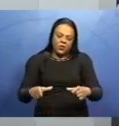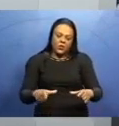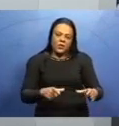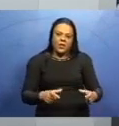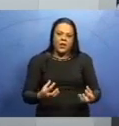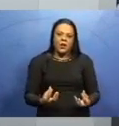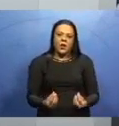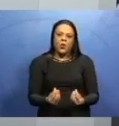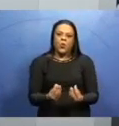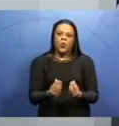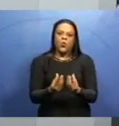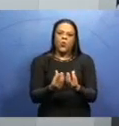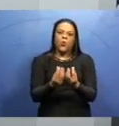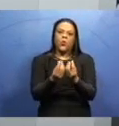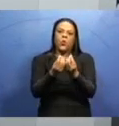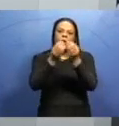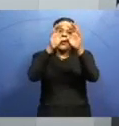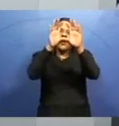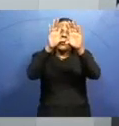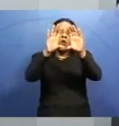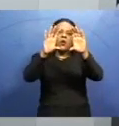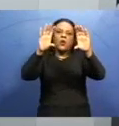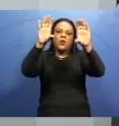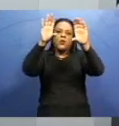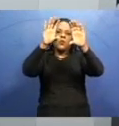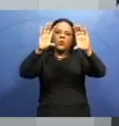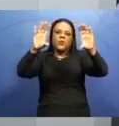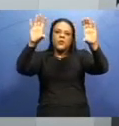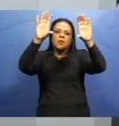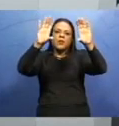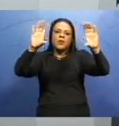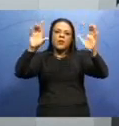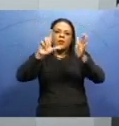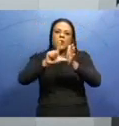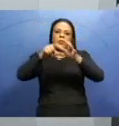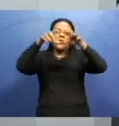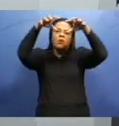céu, que é a atmosfera, chamamos esse processo.